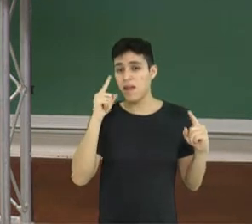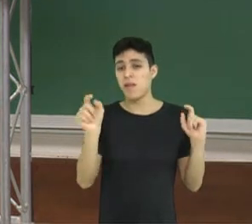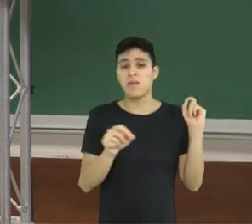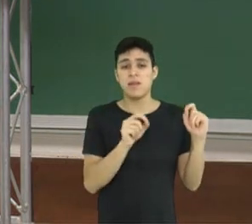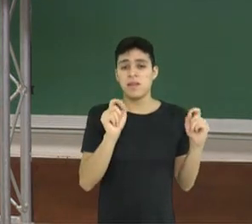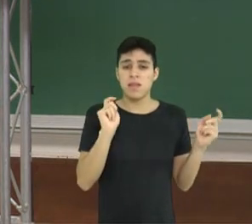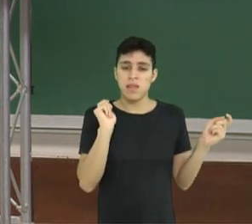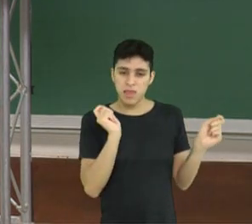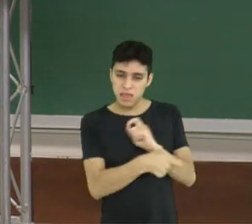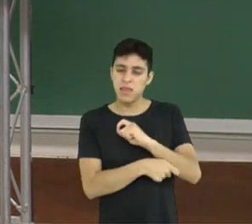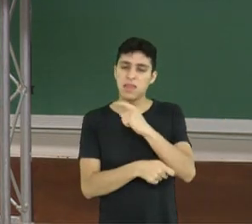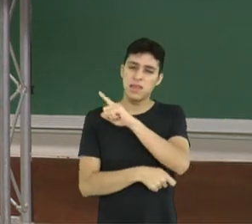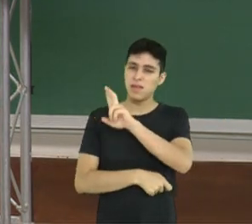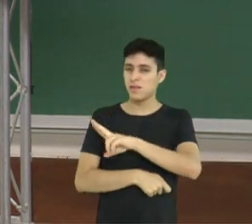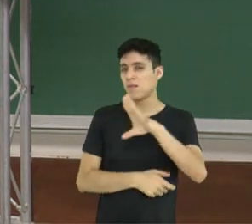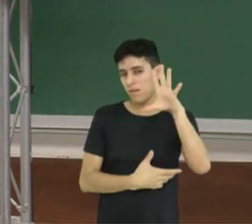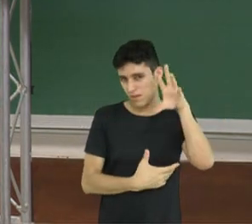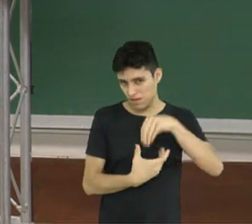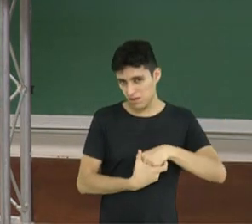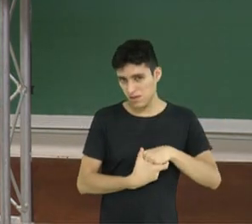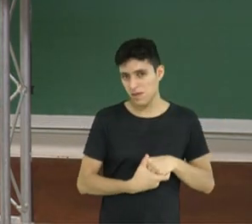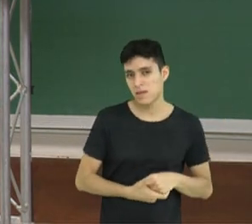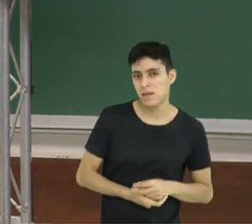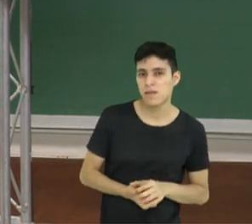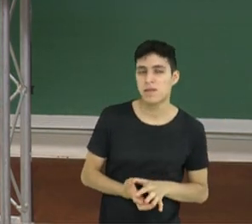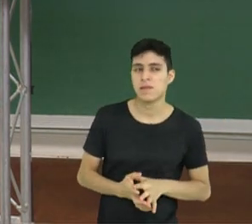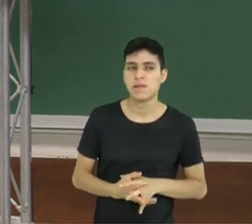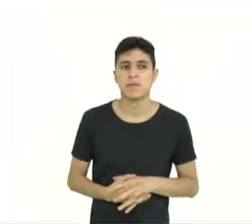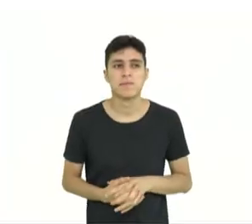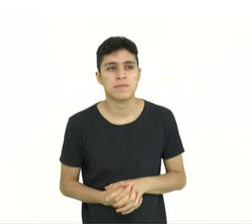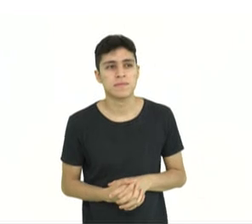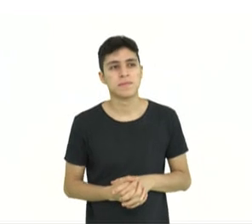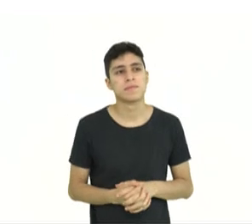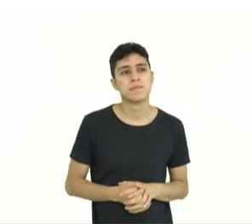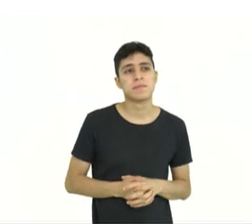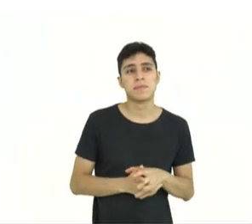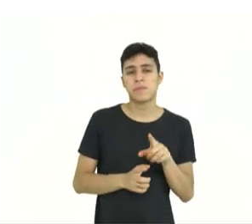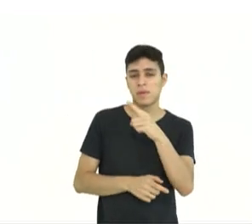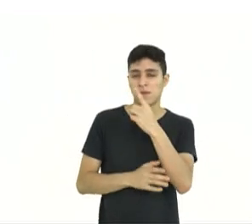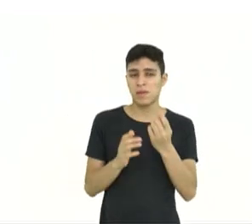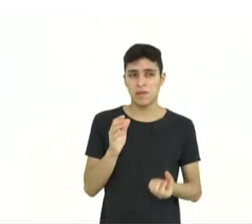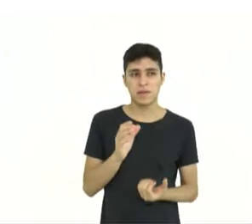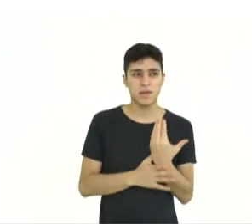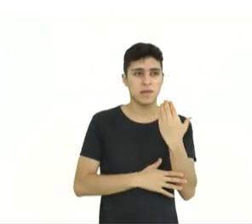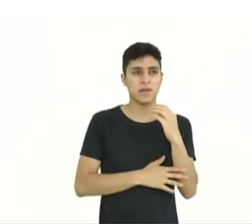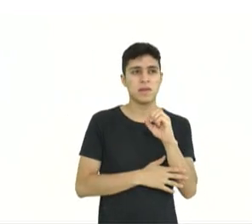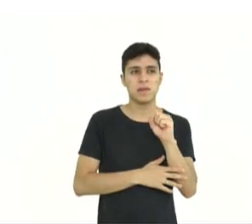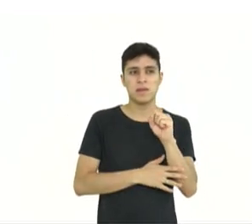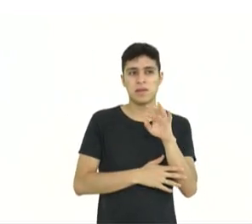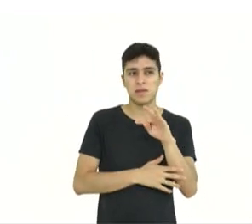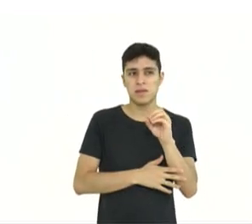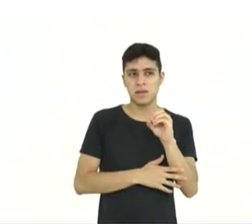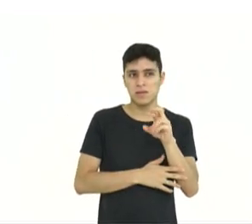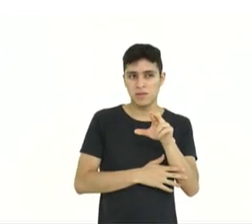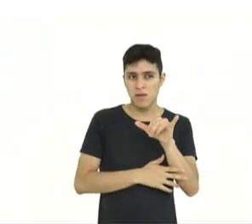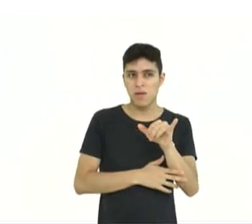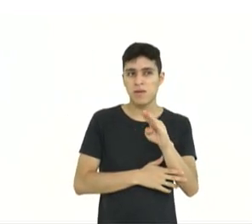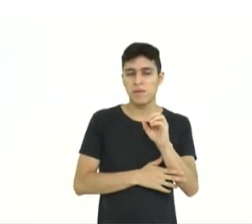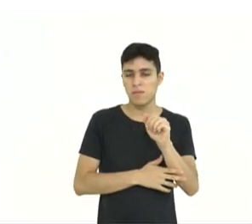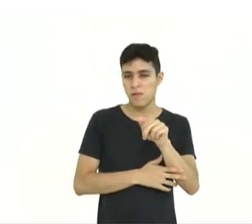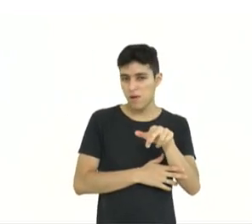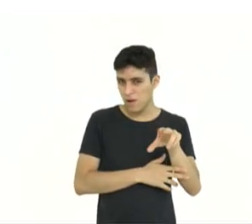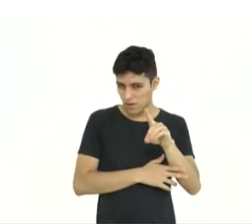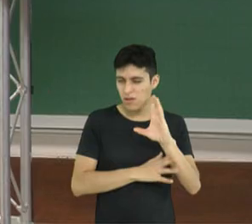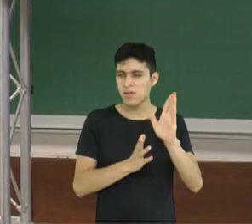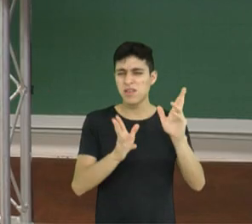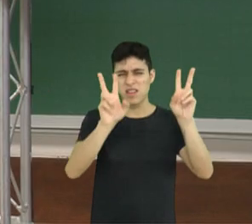gostava de mágico utilizou tão bem no cinema né Deus ilusão de ótica Ele criou também storyboard que a gente já falou já foi tema da nossa